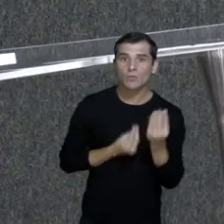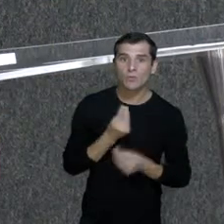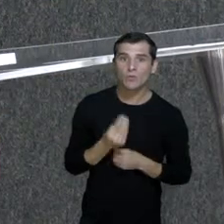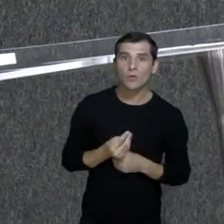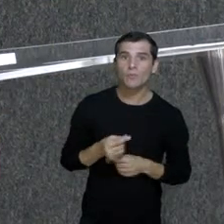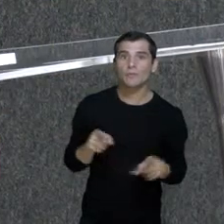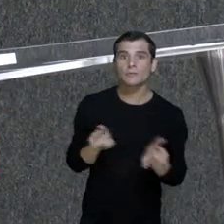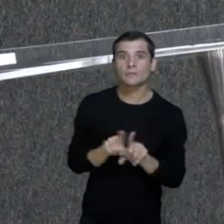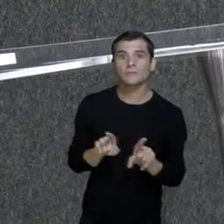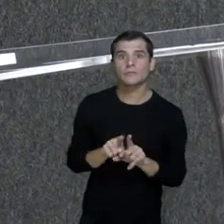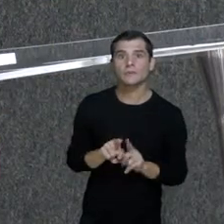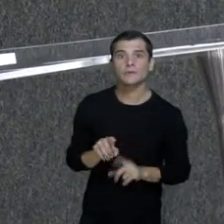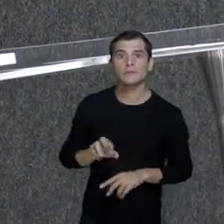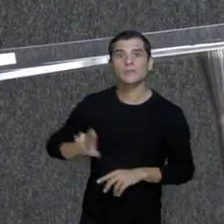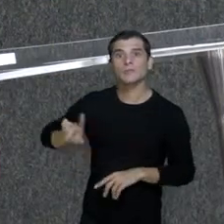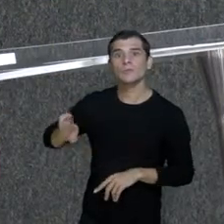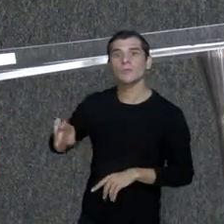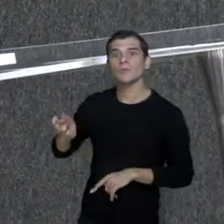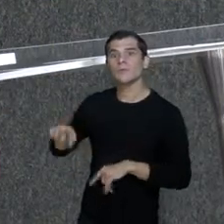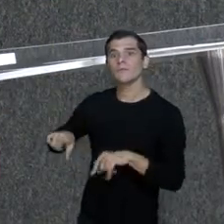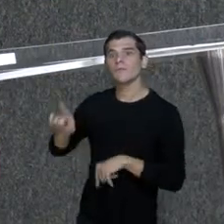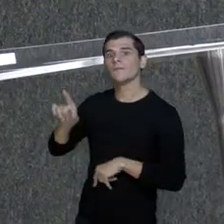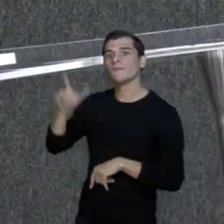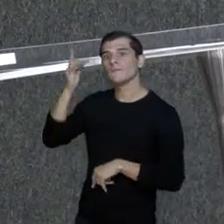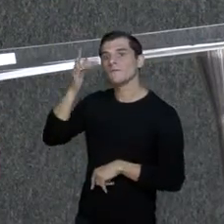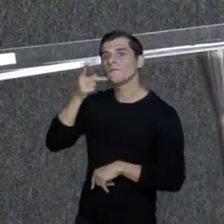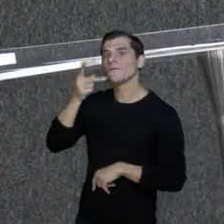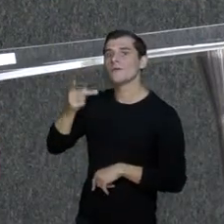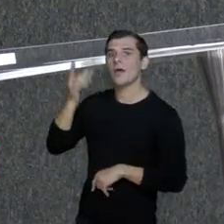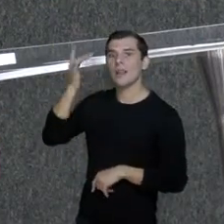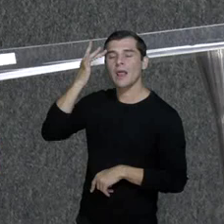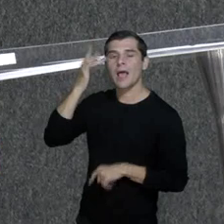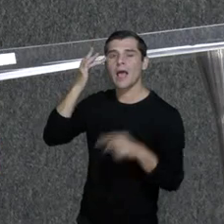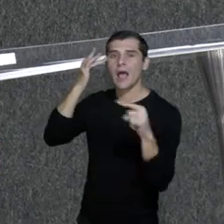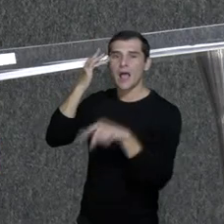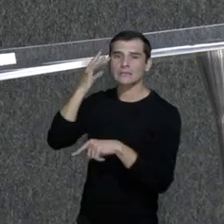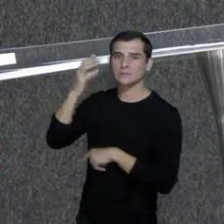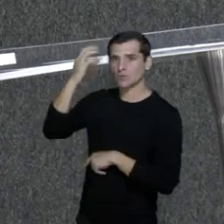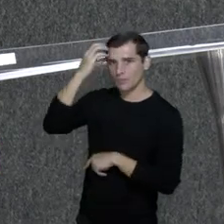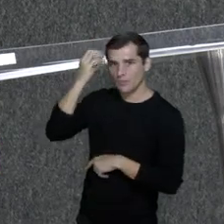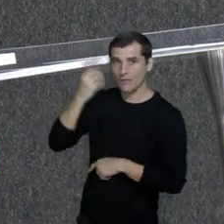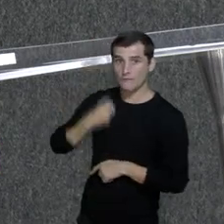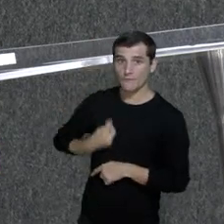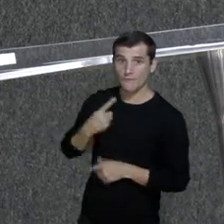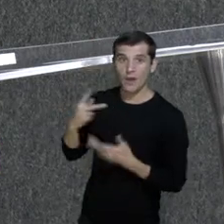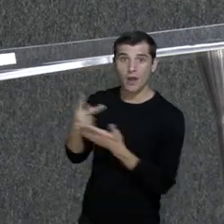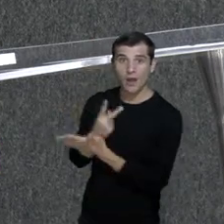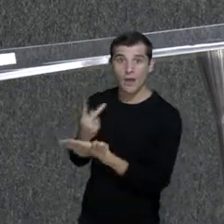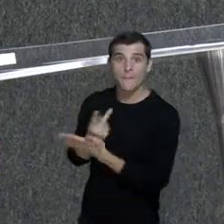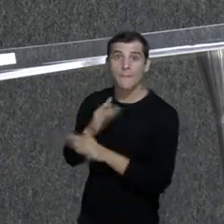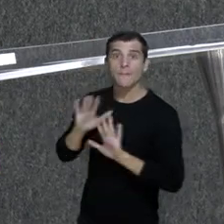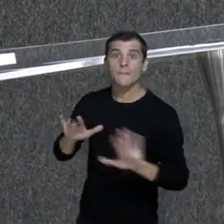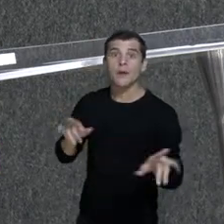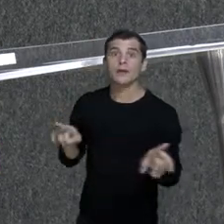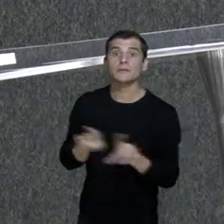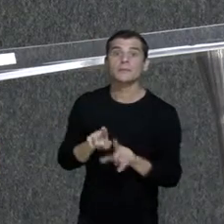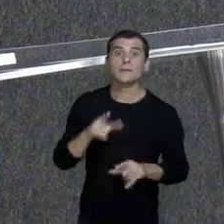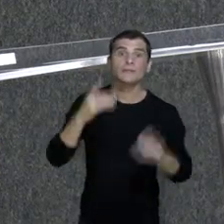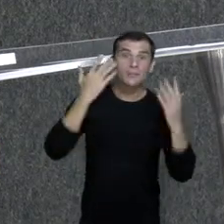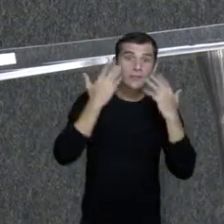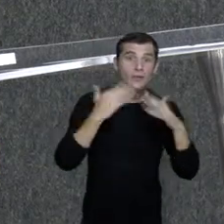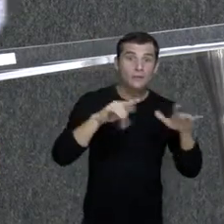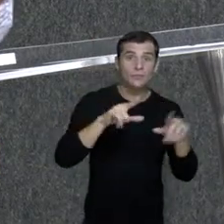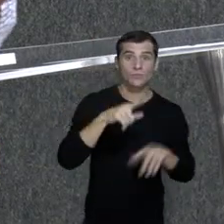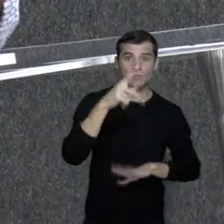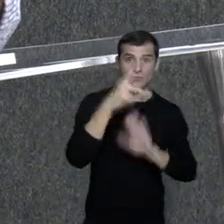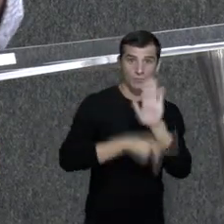sem digamos não é achar culpado o erro não é um erro e nem nem achar culpado mas ao natural o projeto a campanha